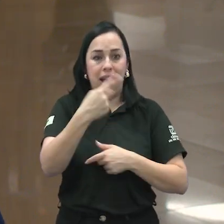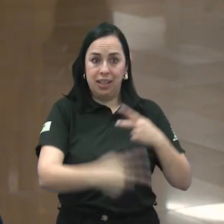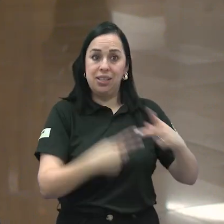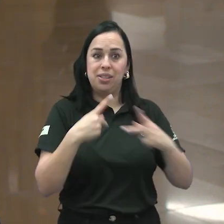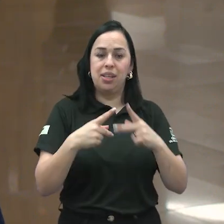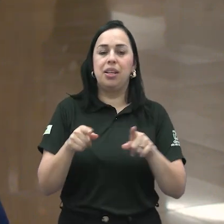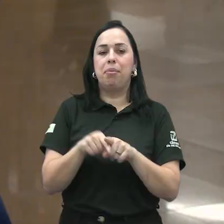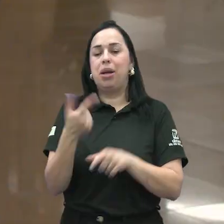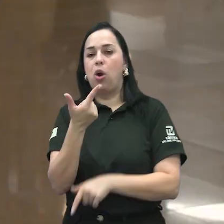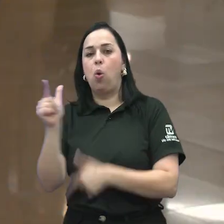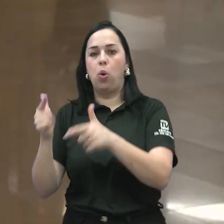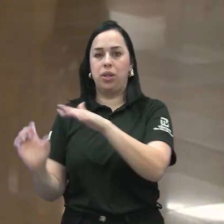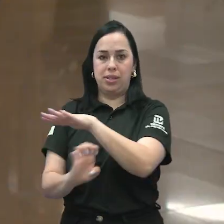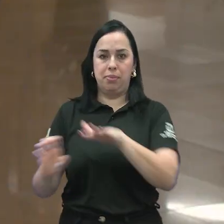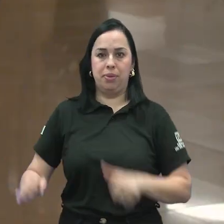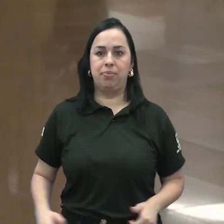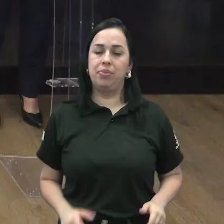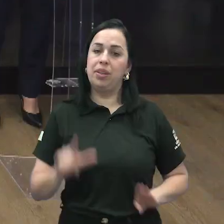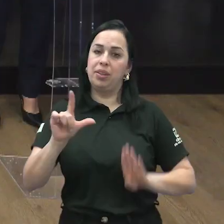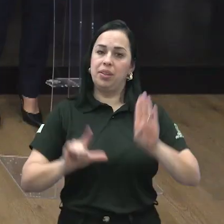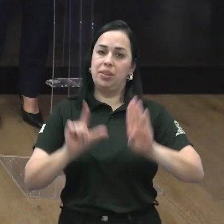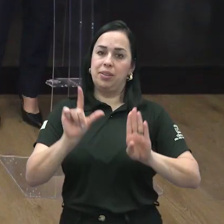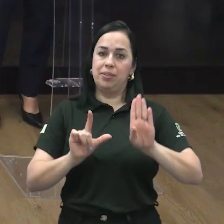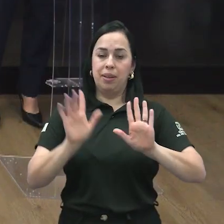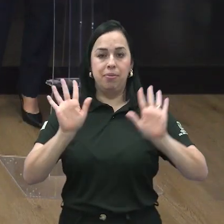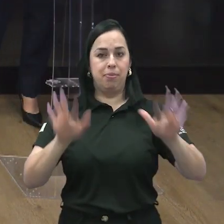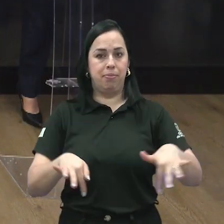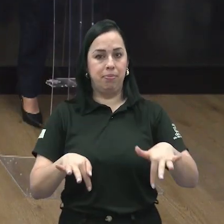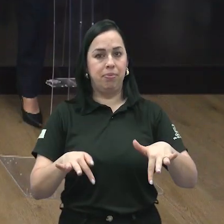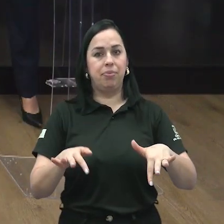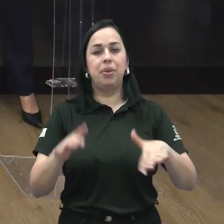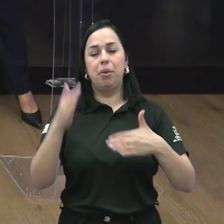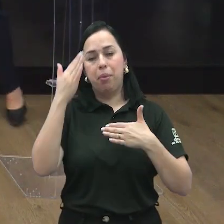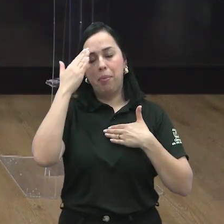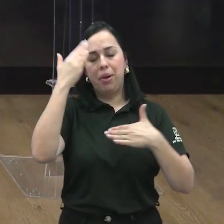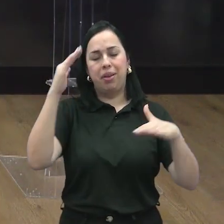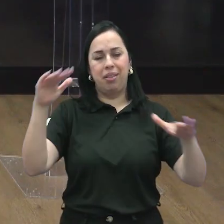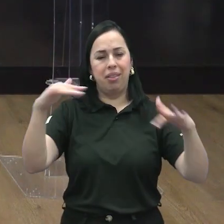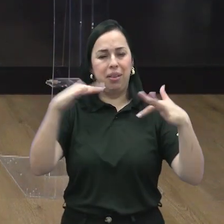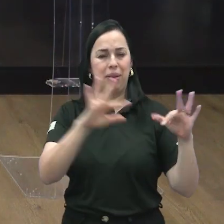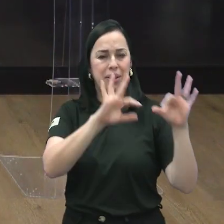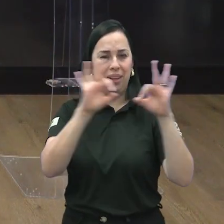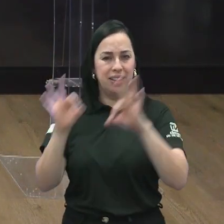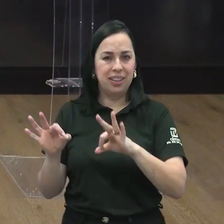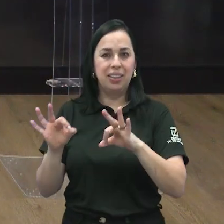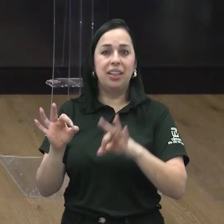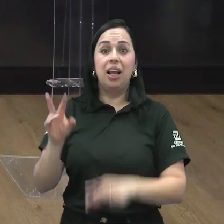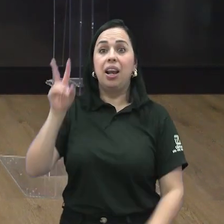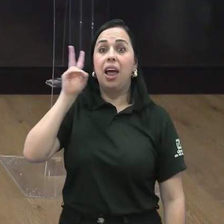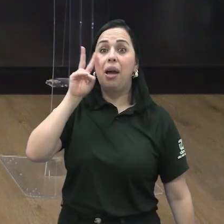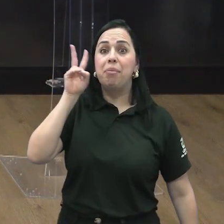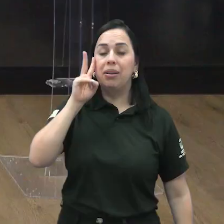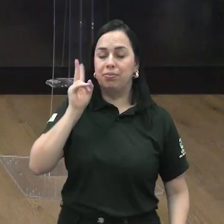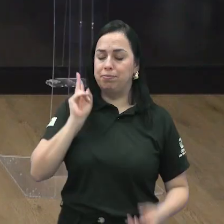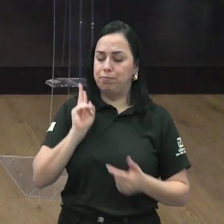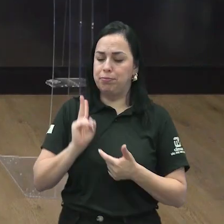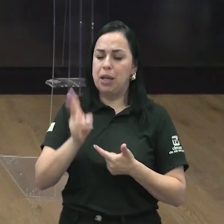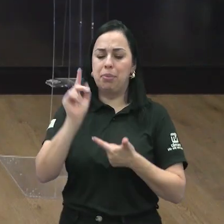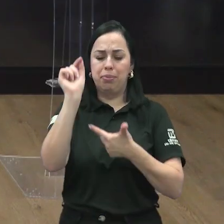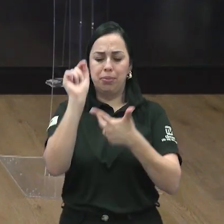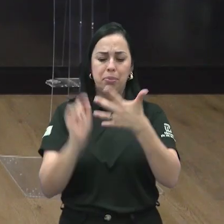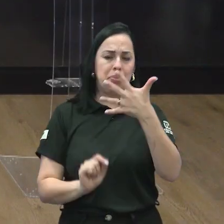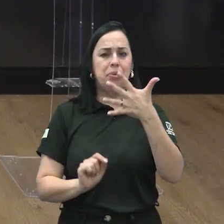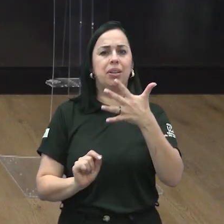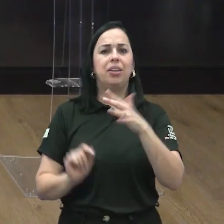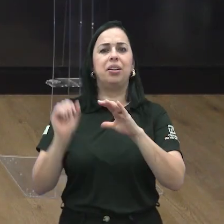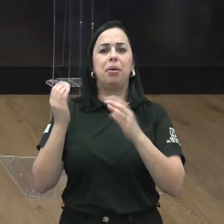Campos como em outras empresas em nível Brasil. E o Boletim Legislativo fica por aqui. Obrigada pela sua companhia. Lembrando que todo o